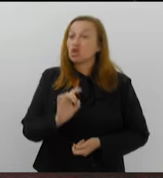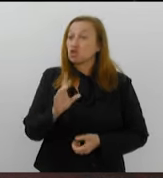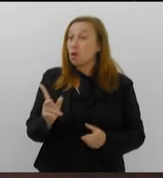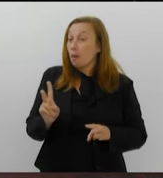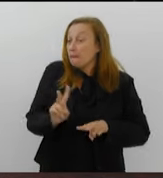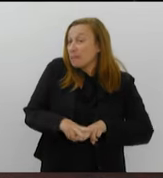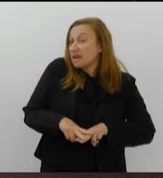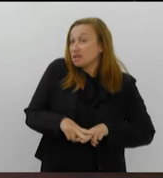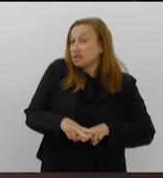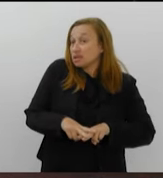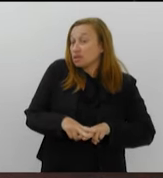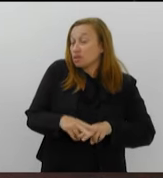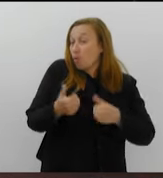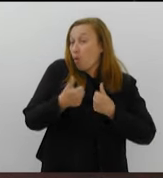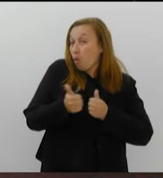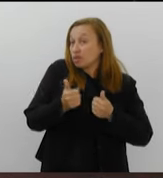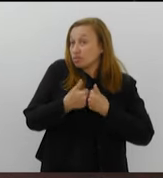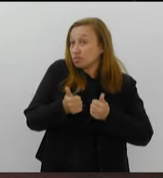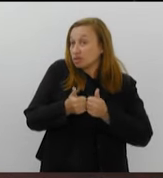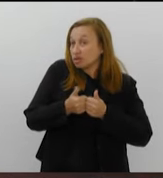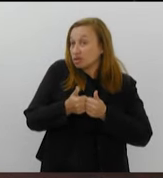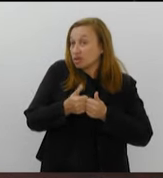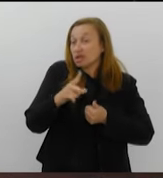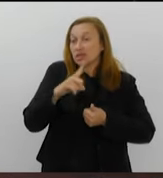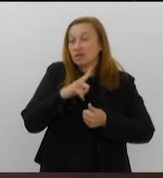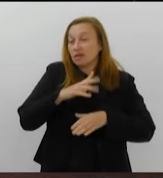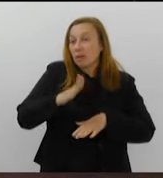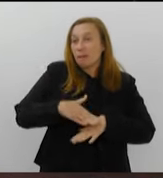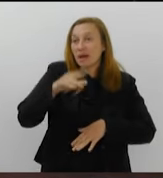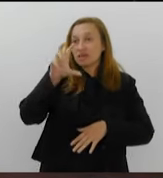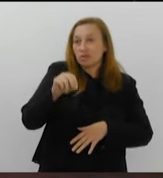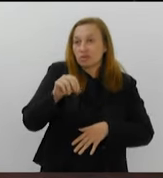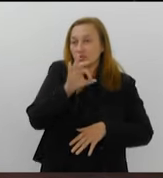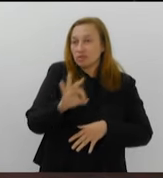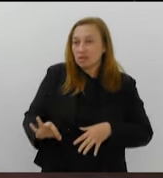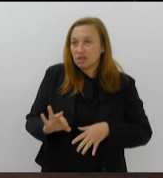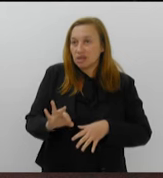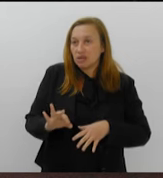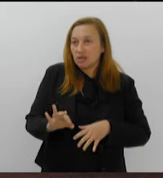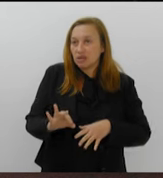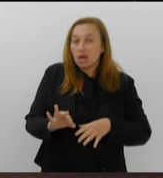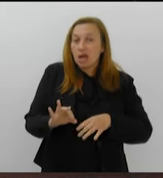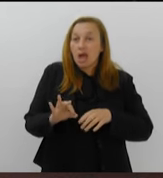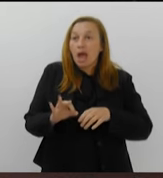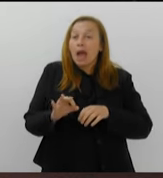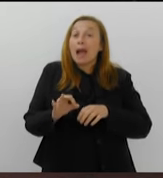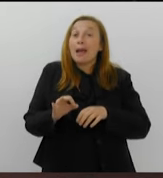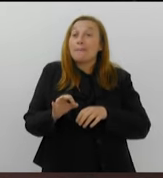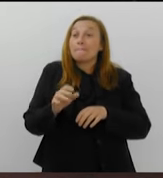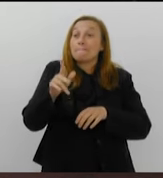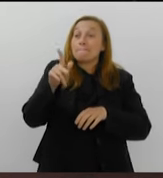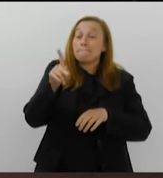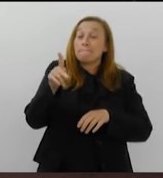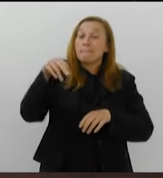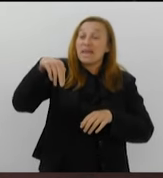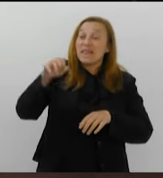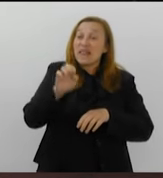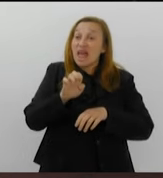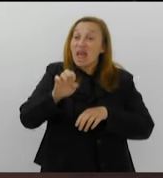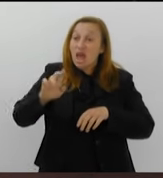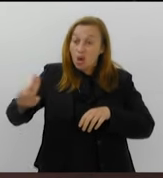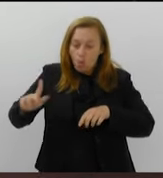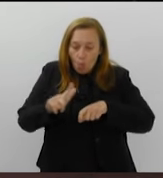prendem carro, ônibus, se tiver com mais de 50% dos pneus carecas ou se tiver